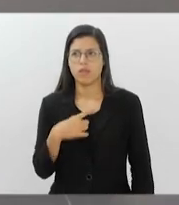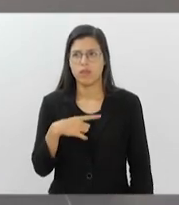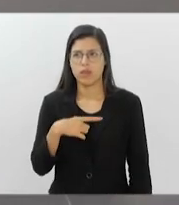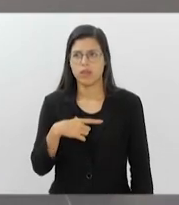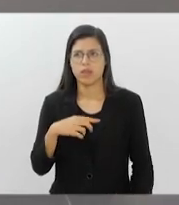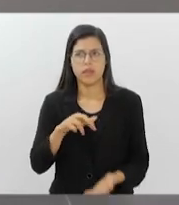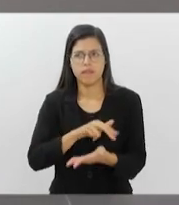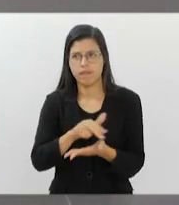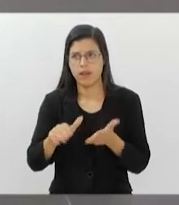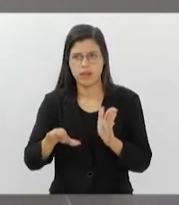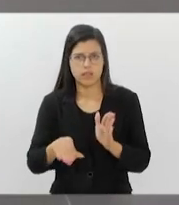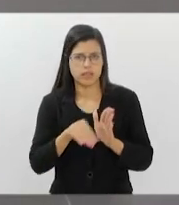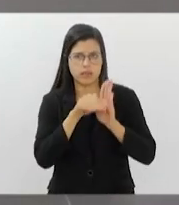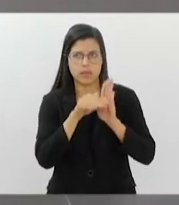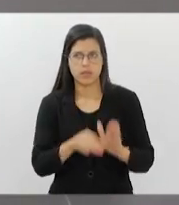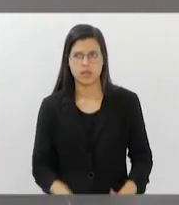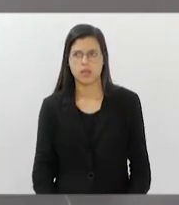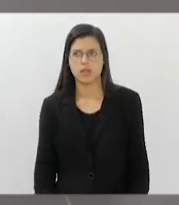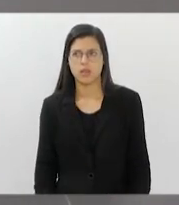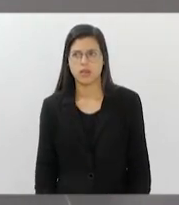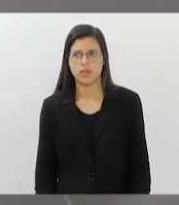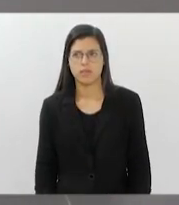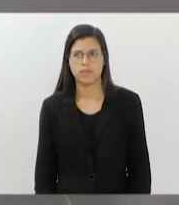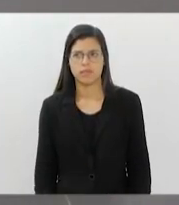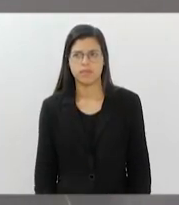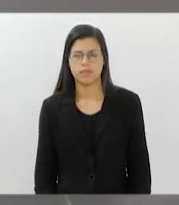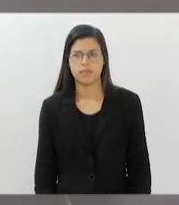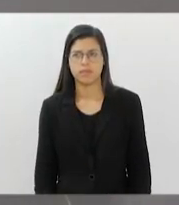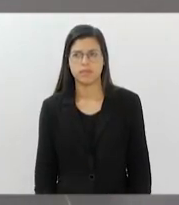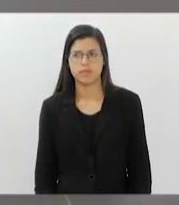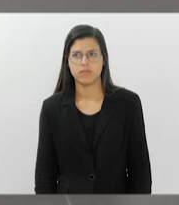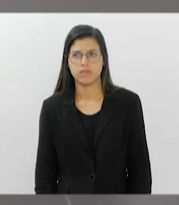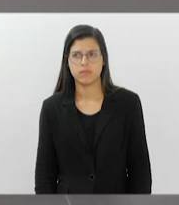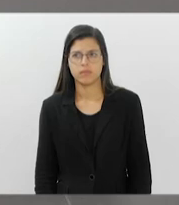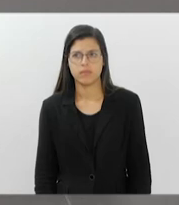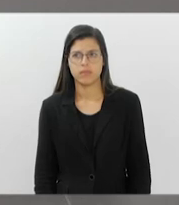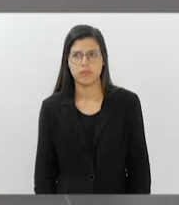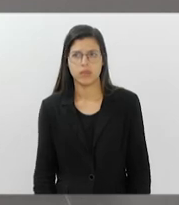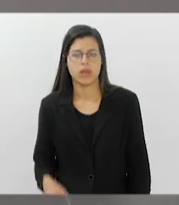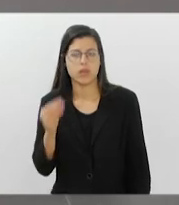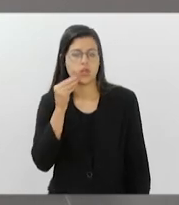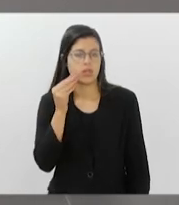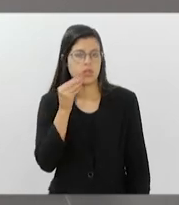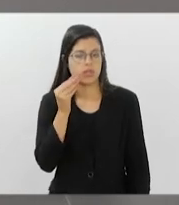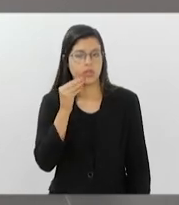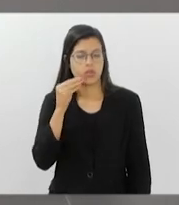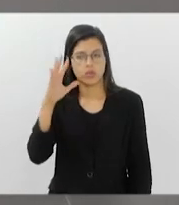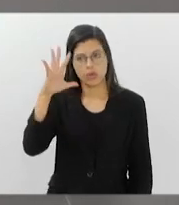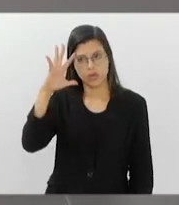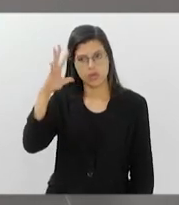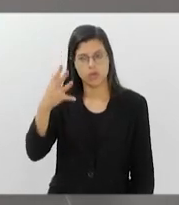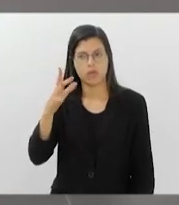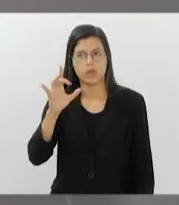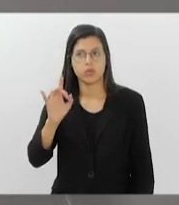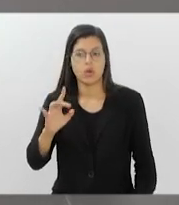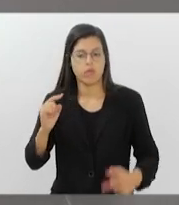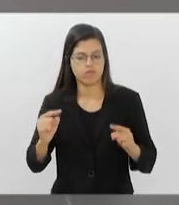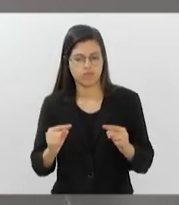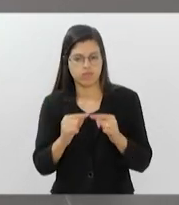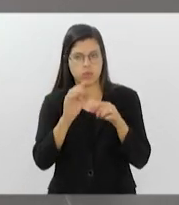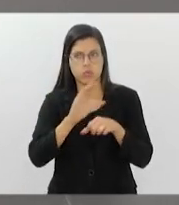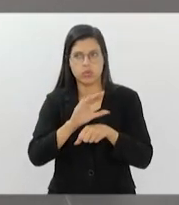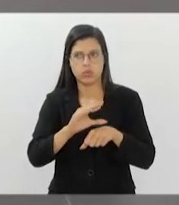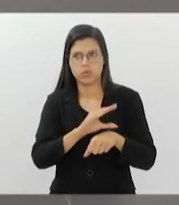Ele vai receber mesmo. Acho que um tema como esse não vai receber. Não vai receber. A gente está contornando só a questão da